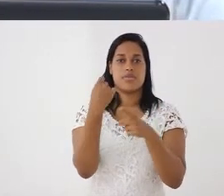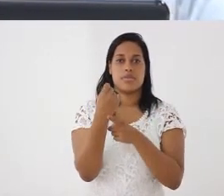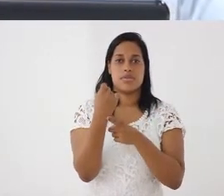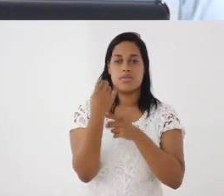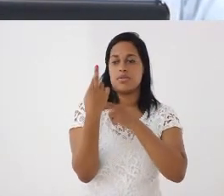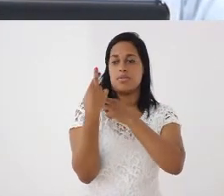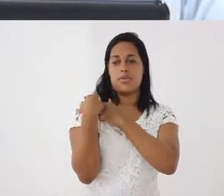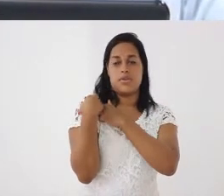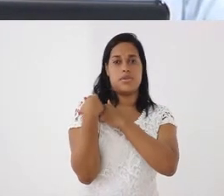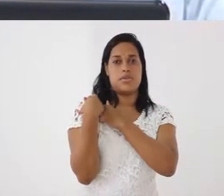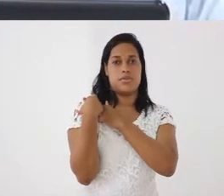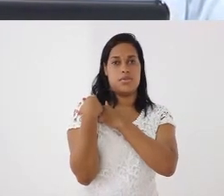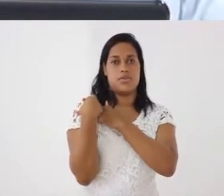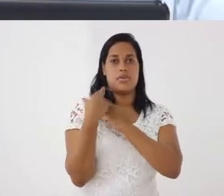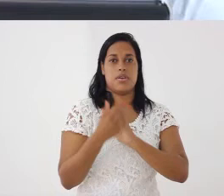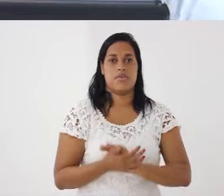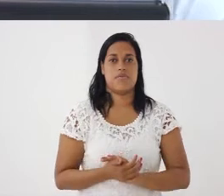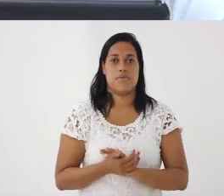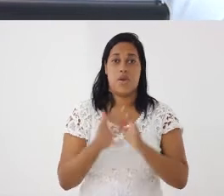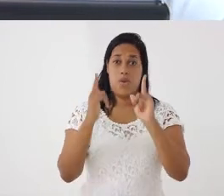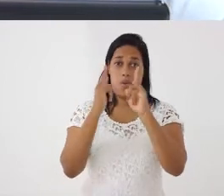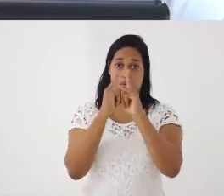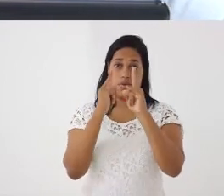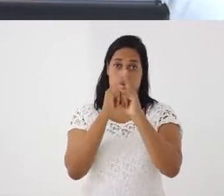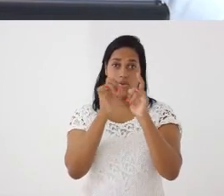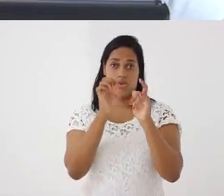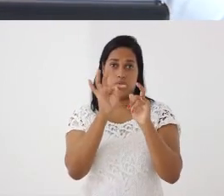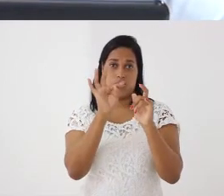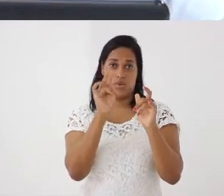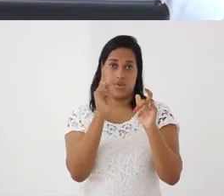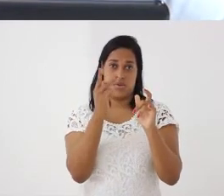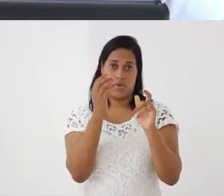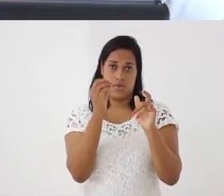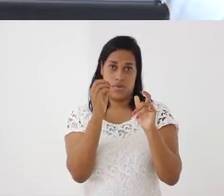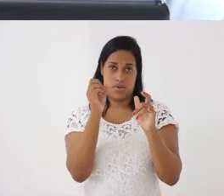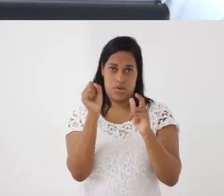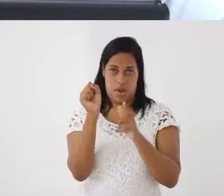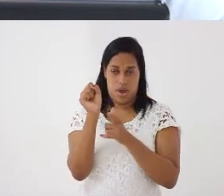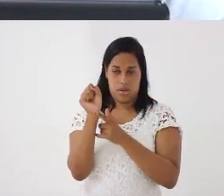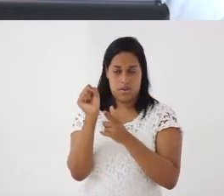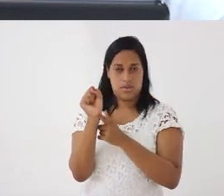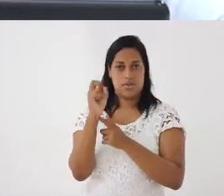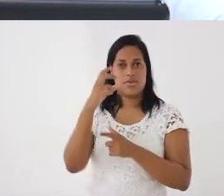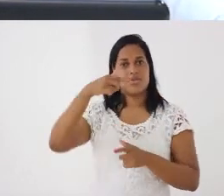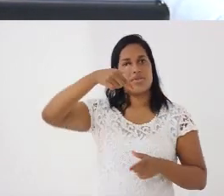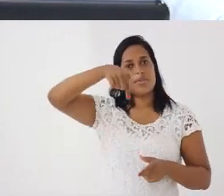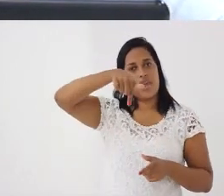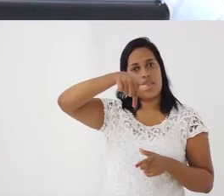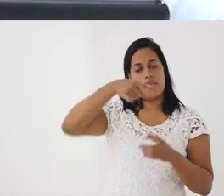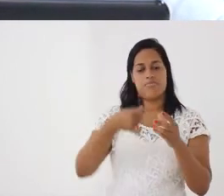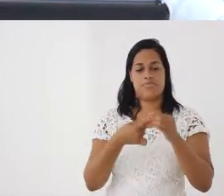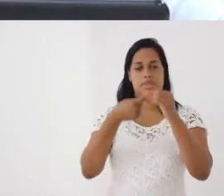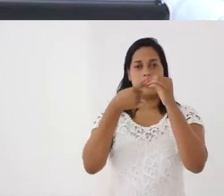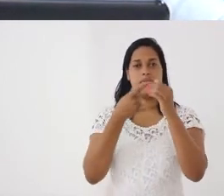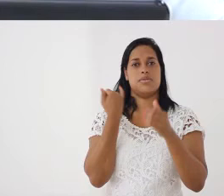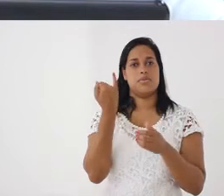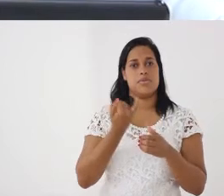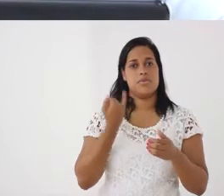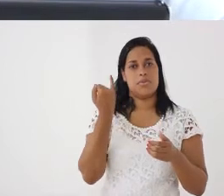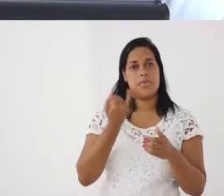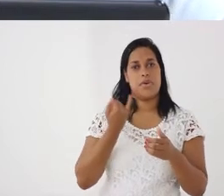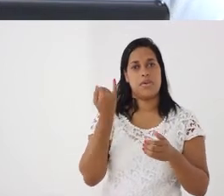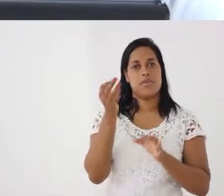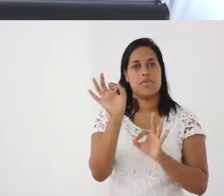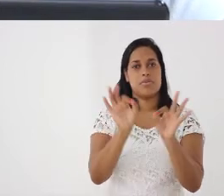socialmente responsável? O Instituto Ethos, eles determinam 7 princípios básicos para que